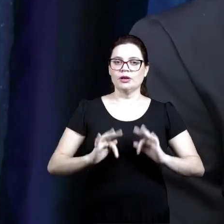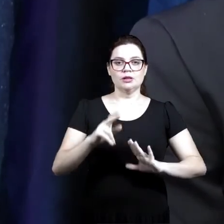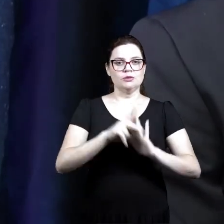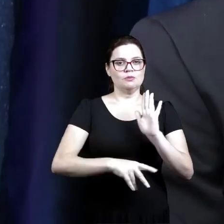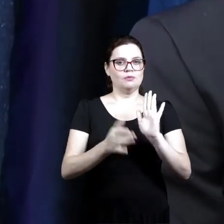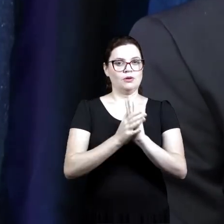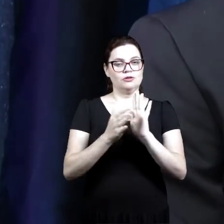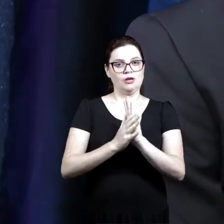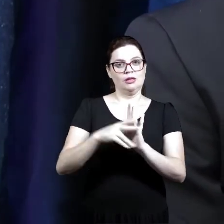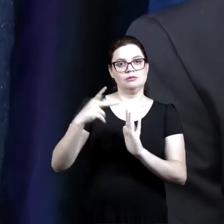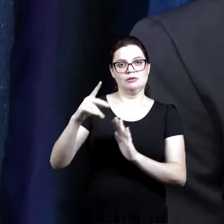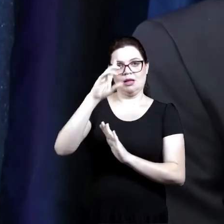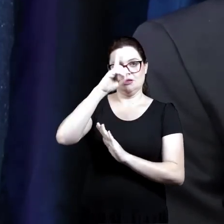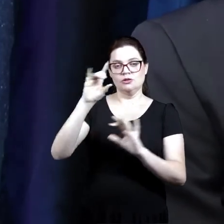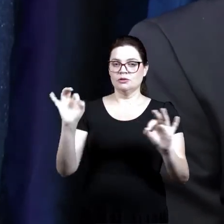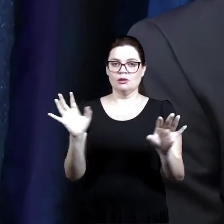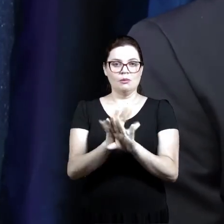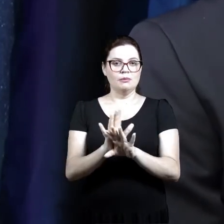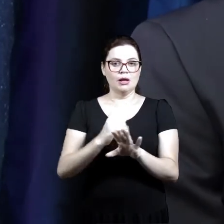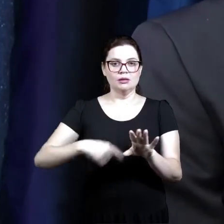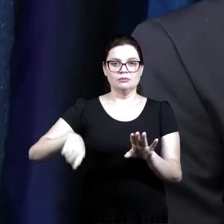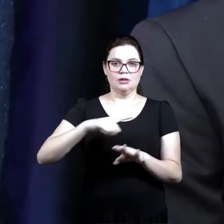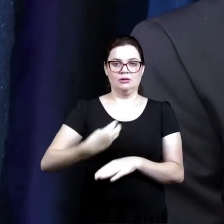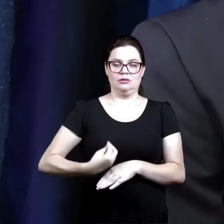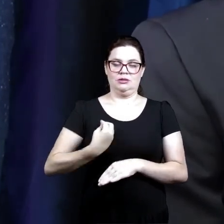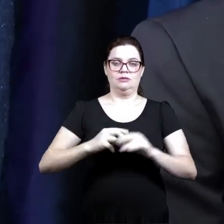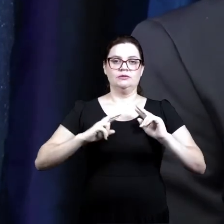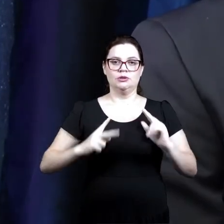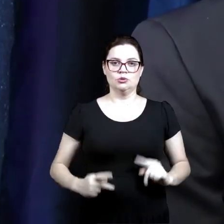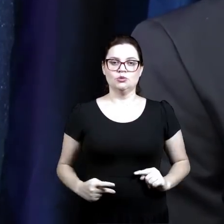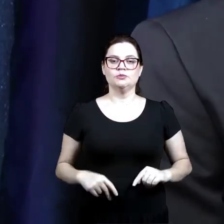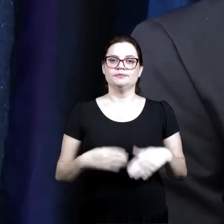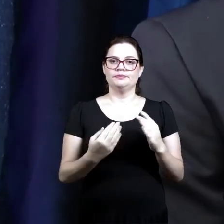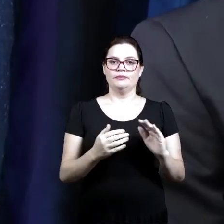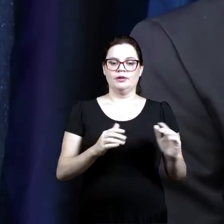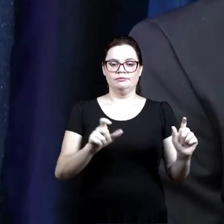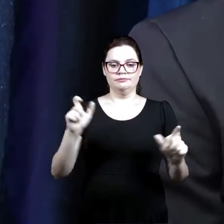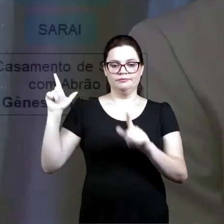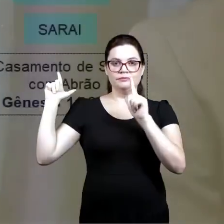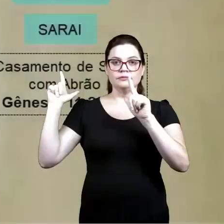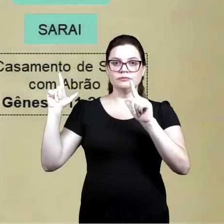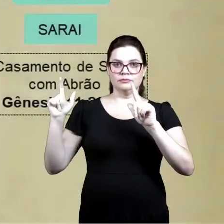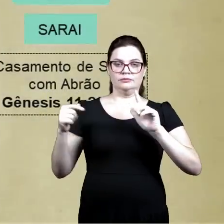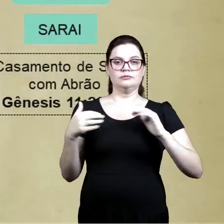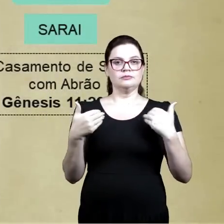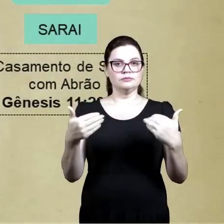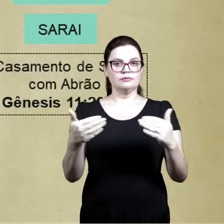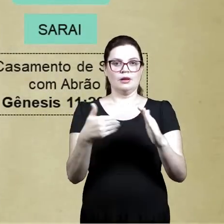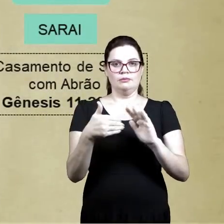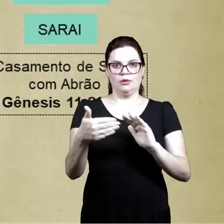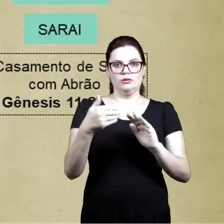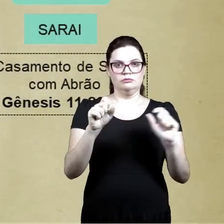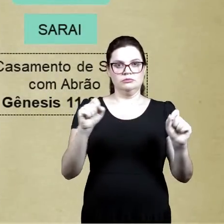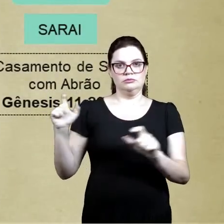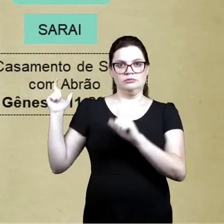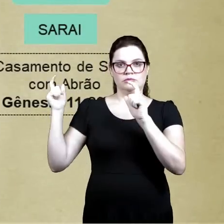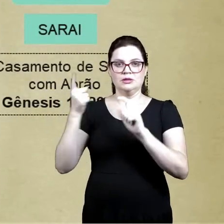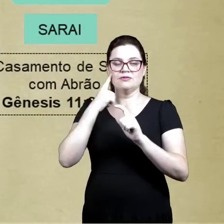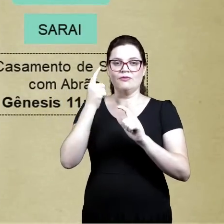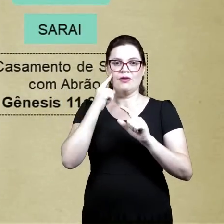de Deus é completo, né? Para a vida do homem. Nesse próximo quadro, destaca aqui de